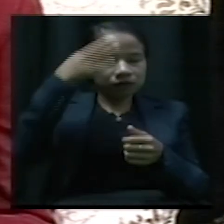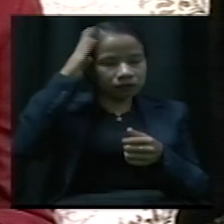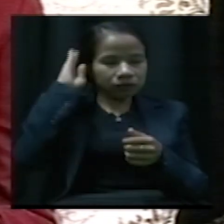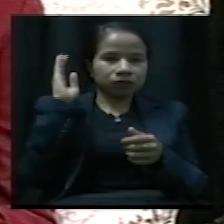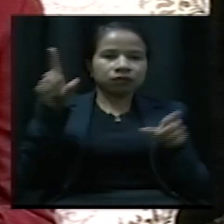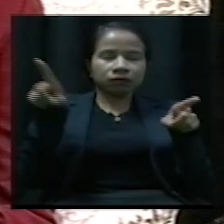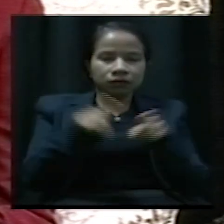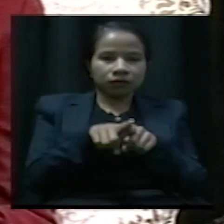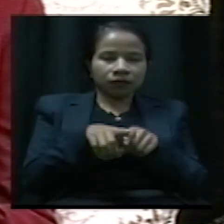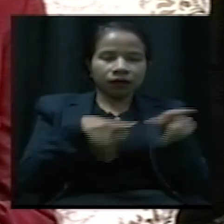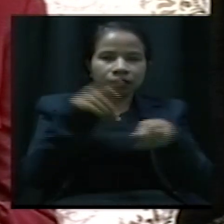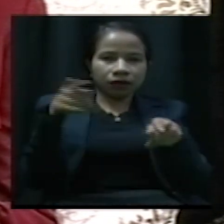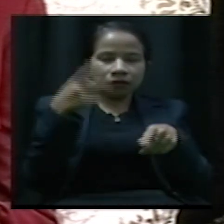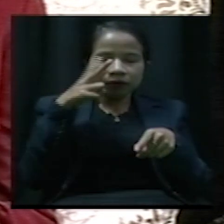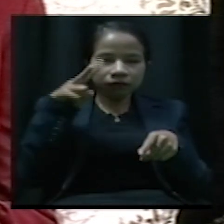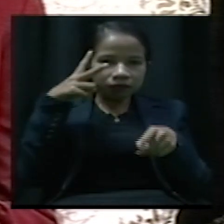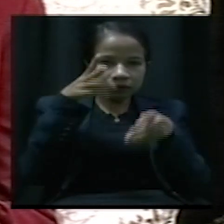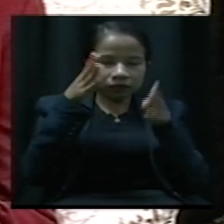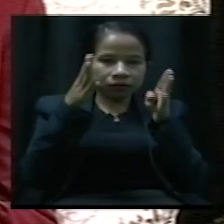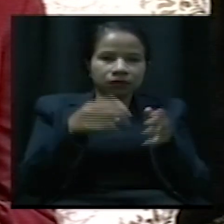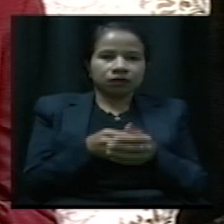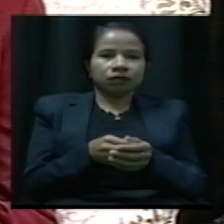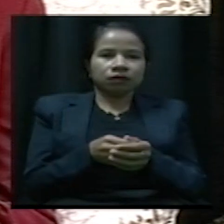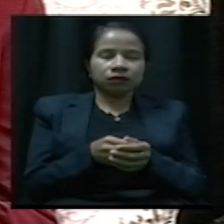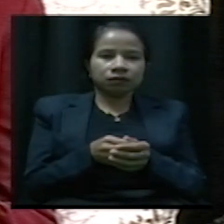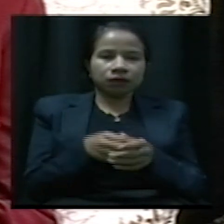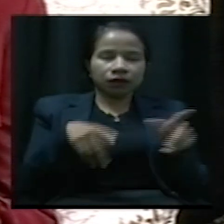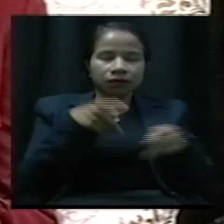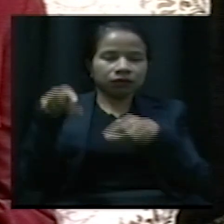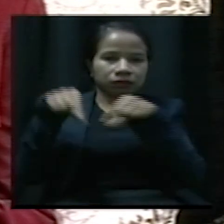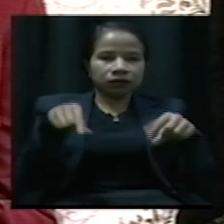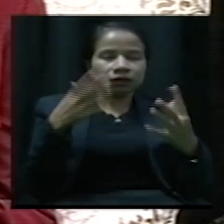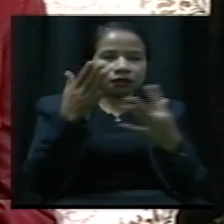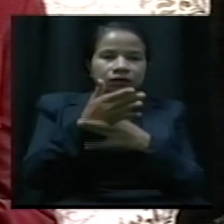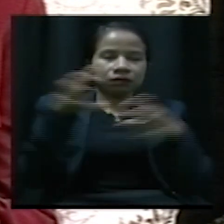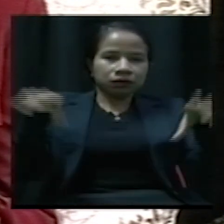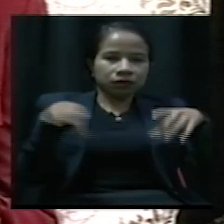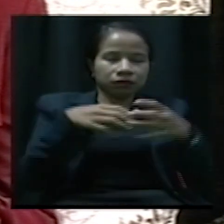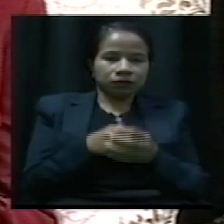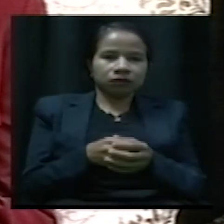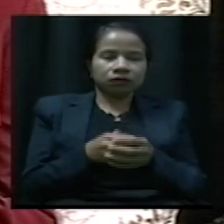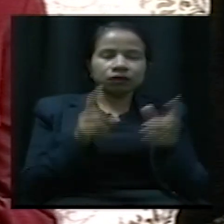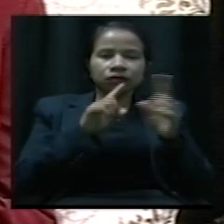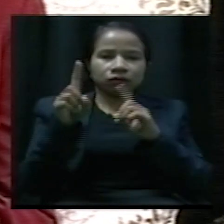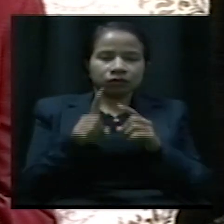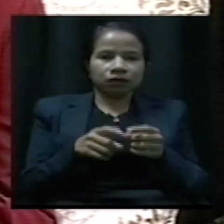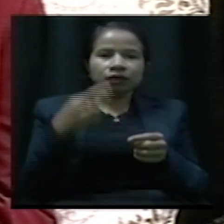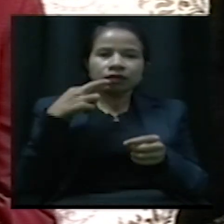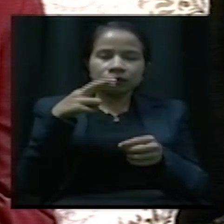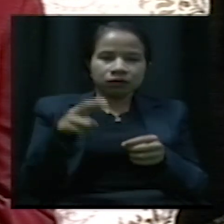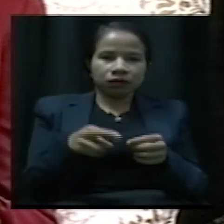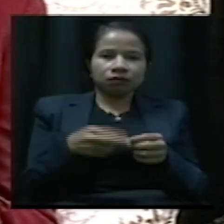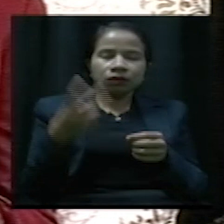hanesang pesquisador ba iha ema ho defisiensia na asesu ba kampu de trabalho, atu explica liutang resultado husi